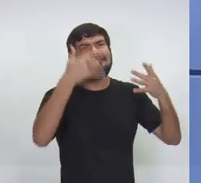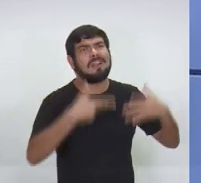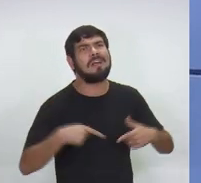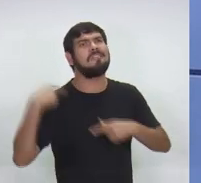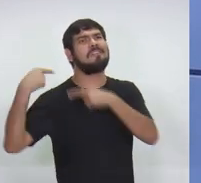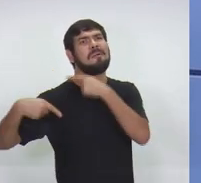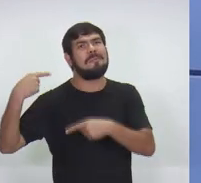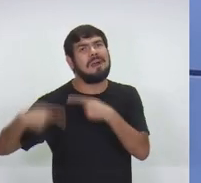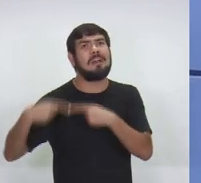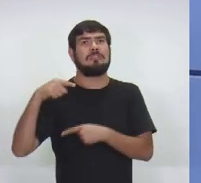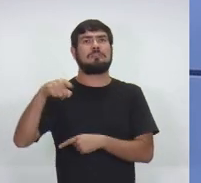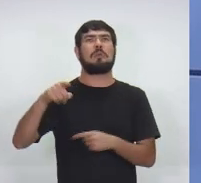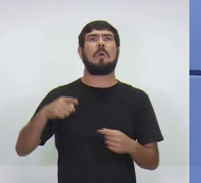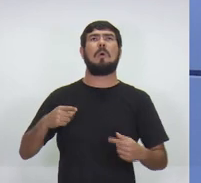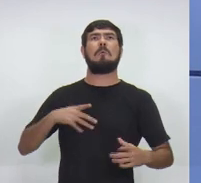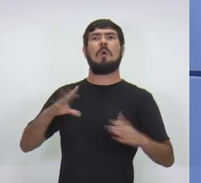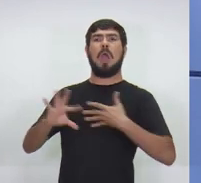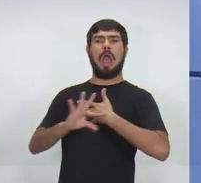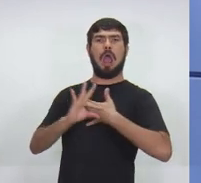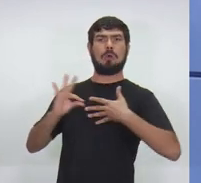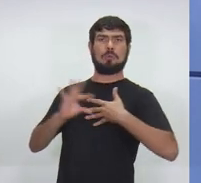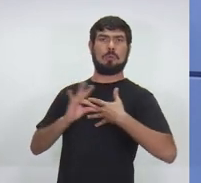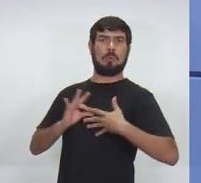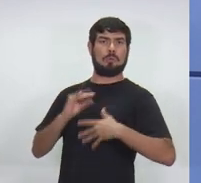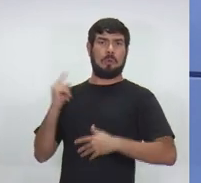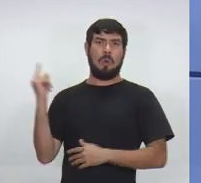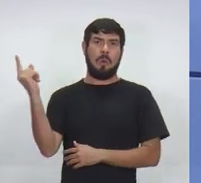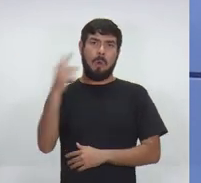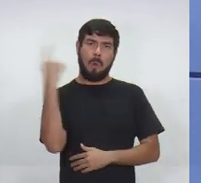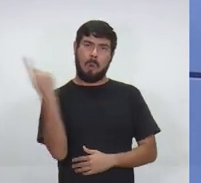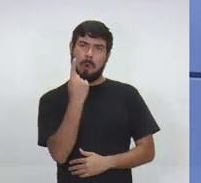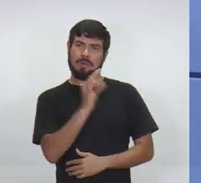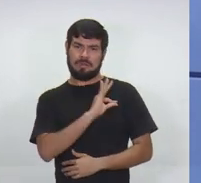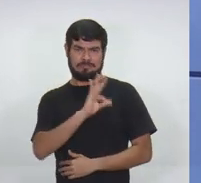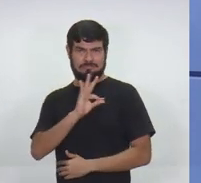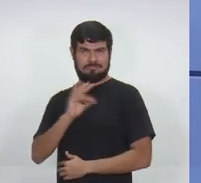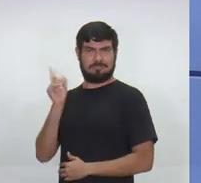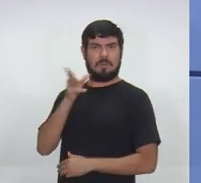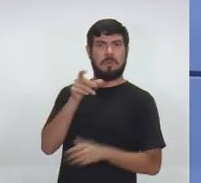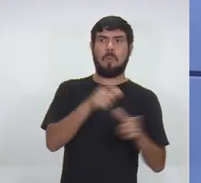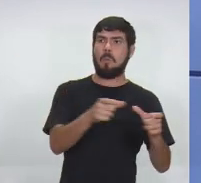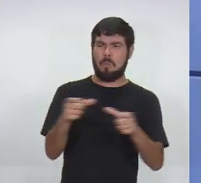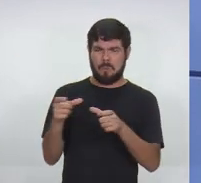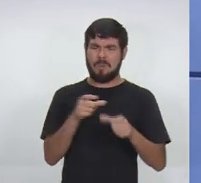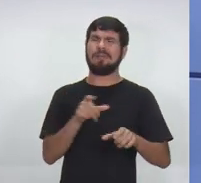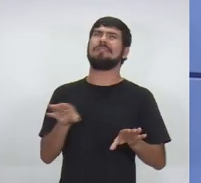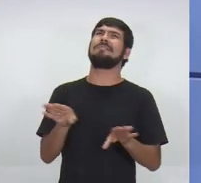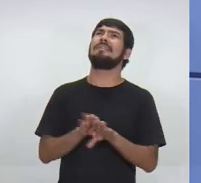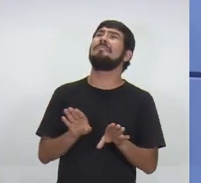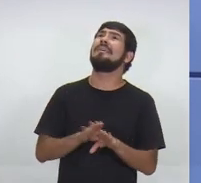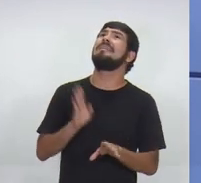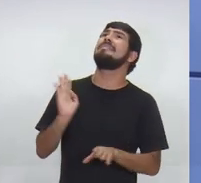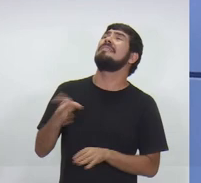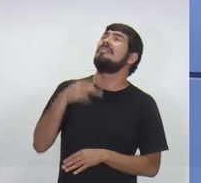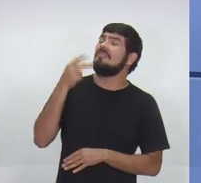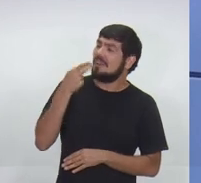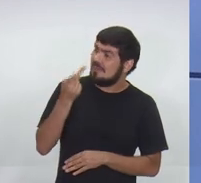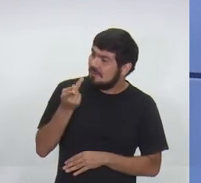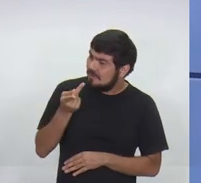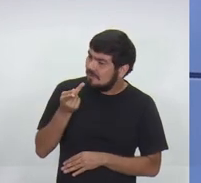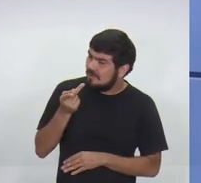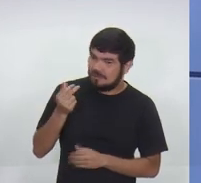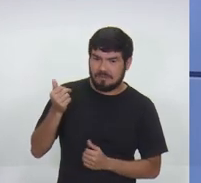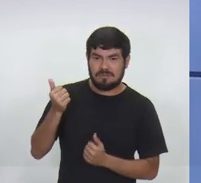que o senhor foi o autor do ronda no bairro é que roda roda roda eu sou já teve também como fifi